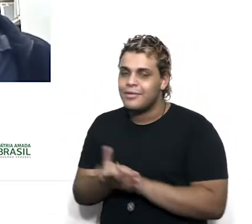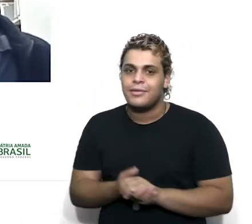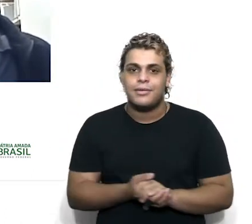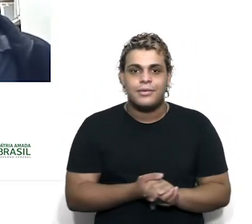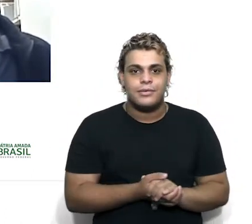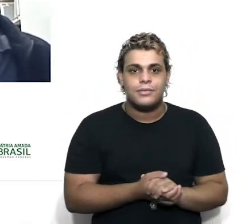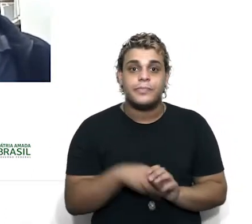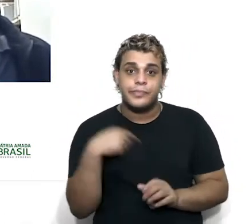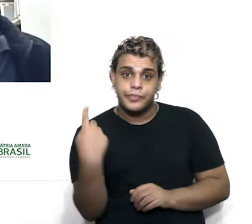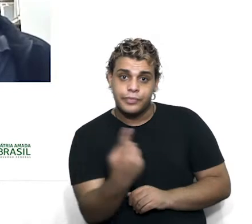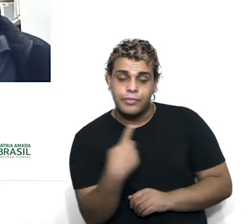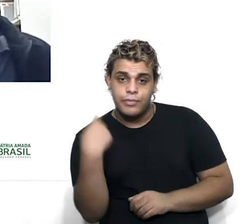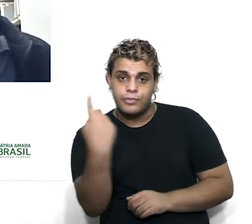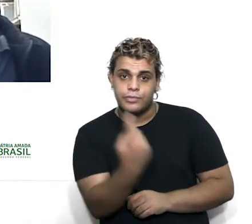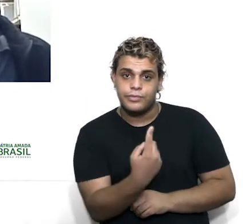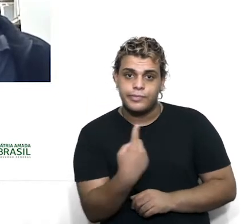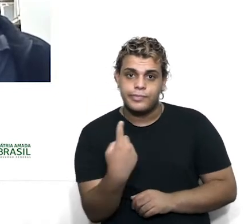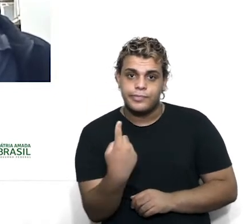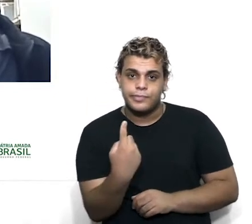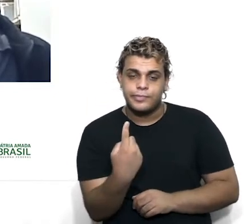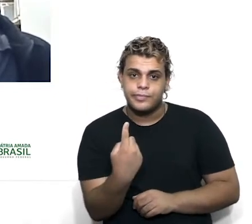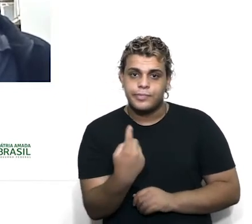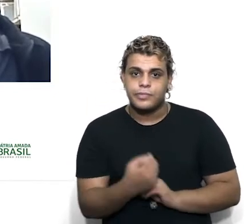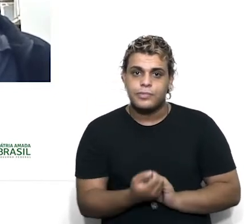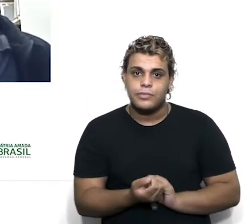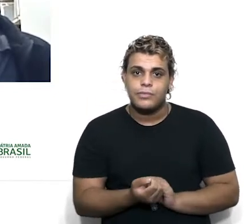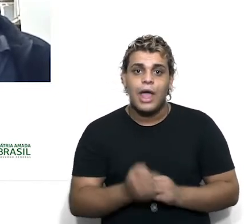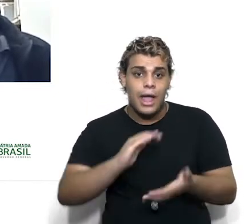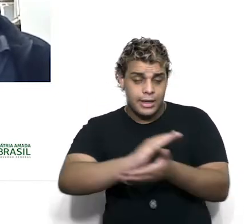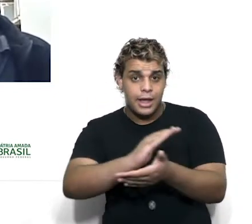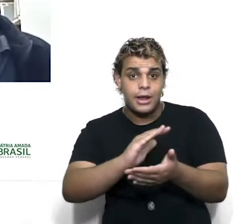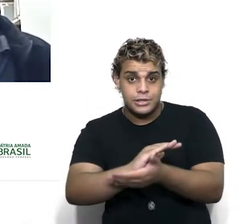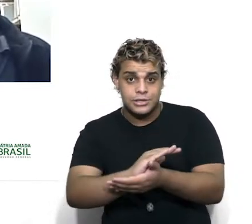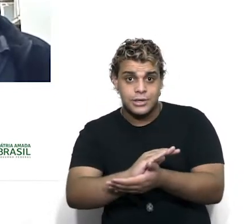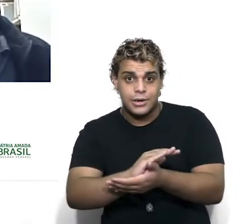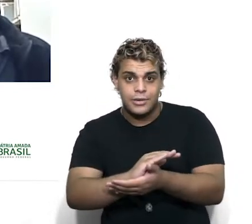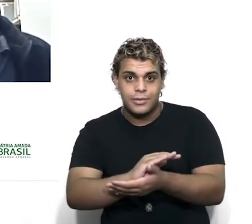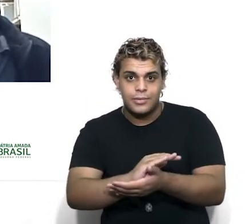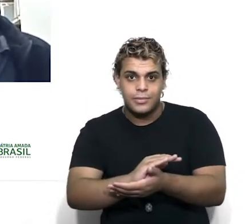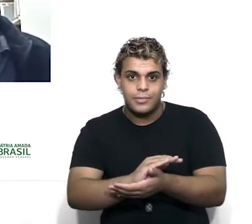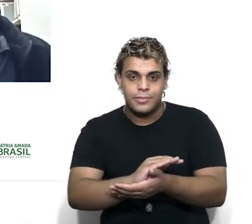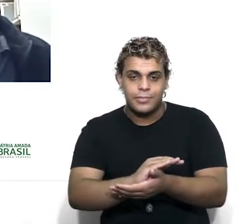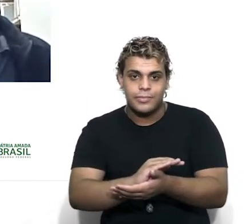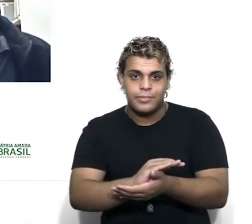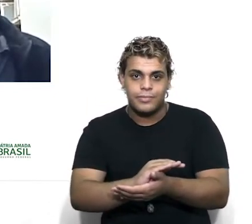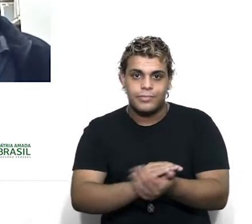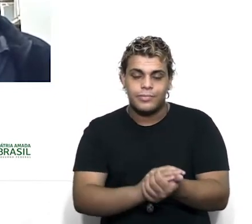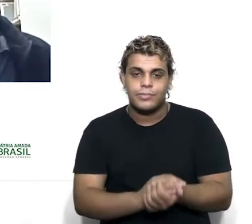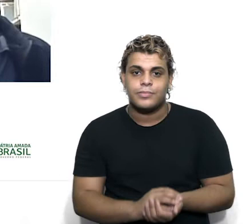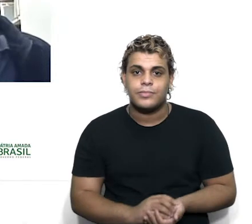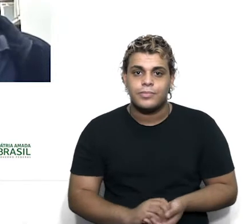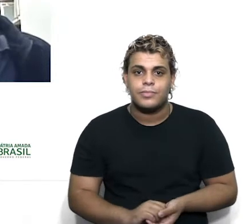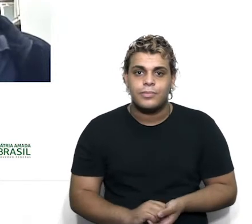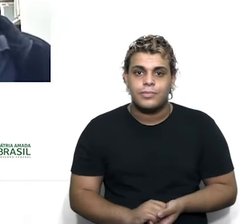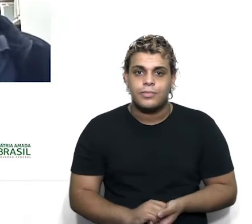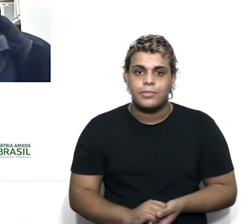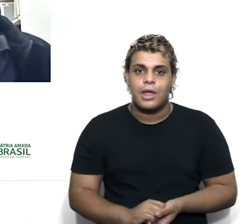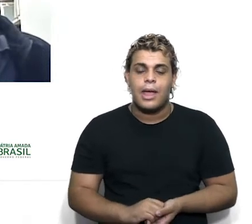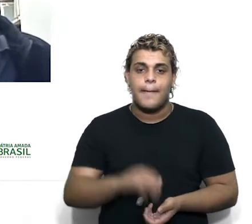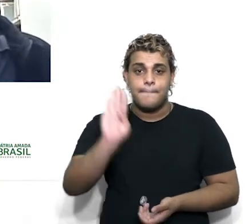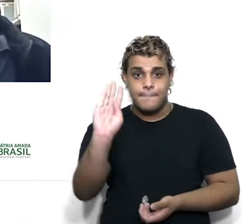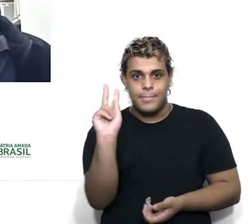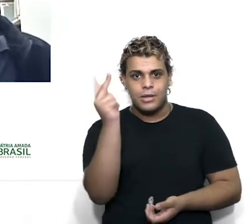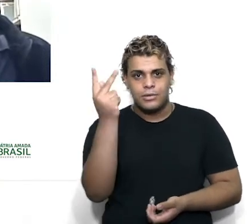não estarmos aí em Araxá, isso é que era bonito. Ou Belo Horizonte.